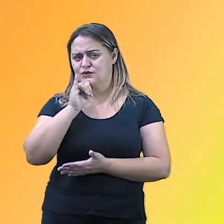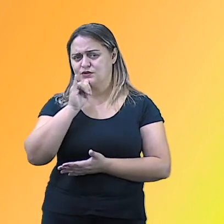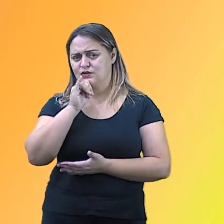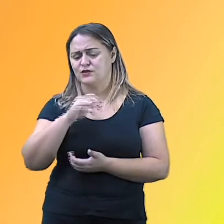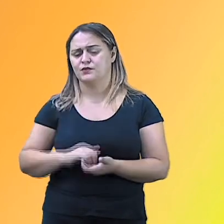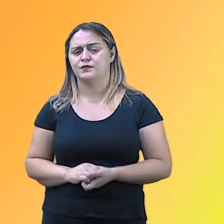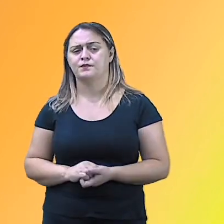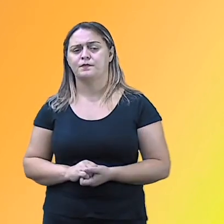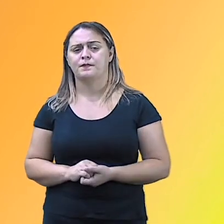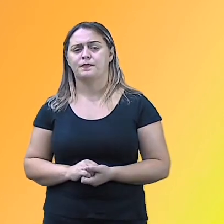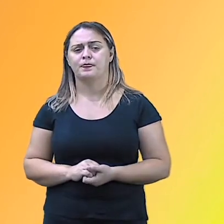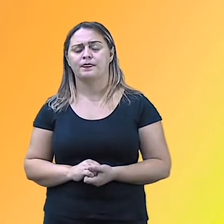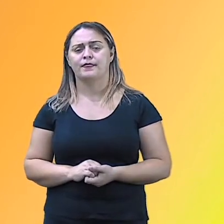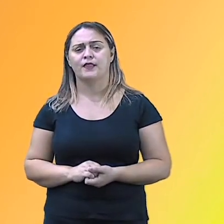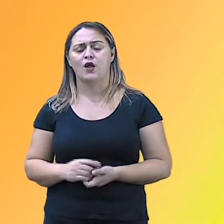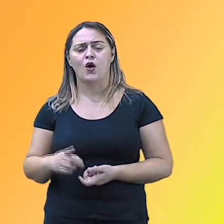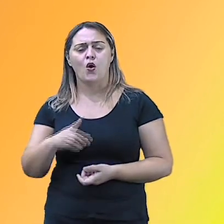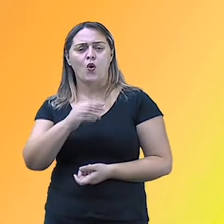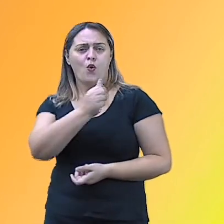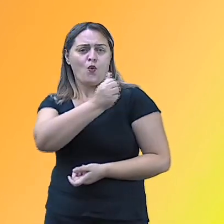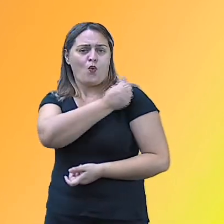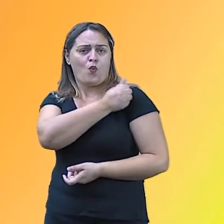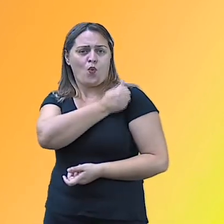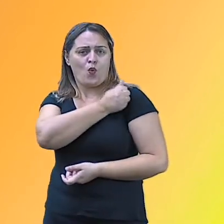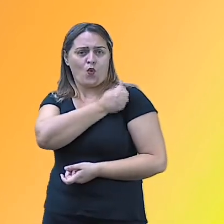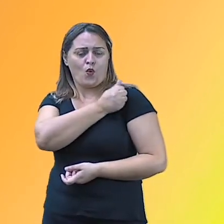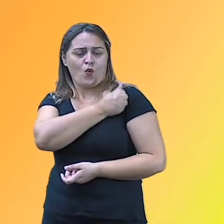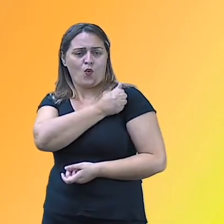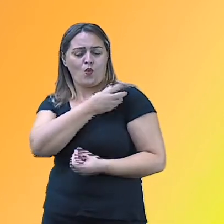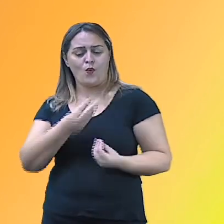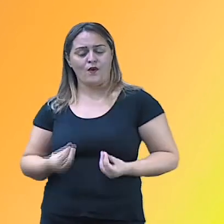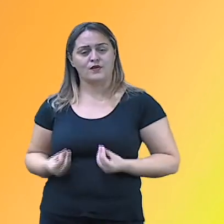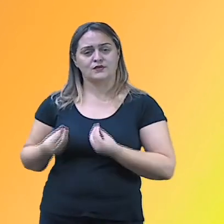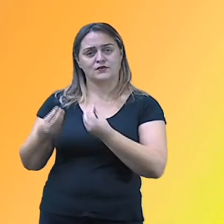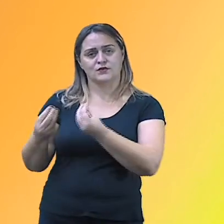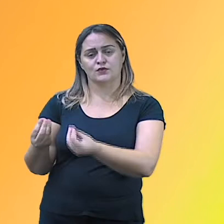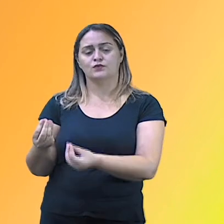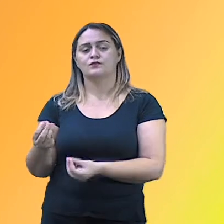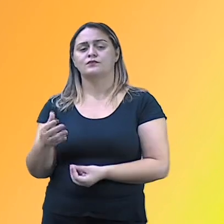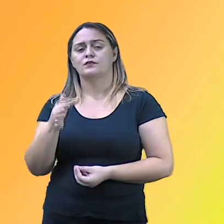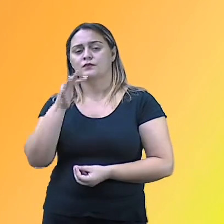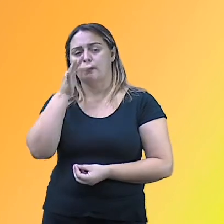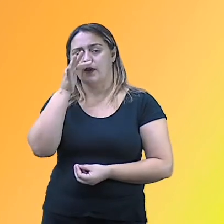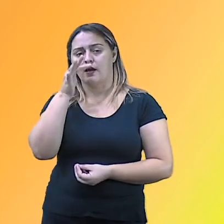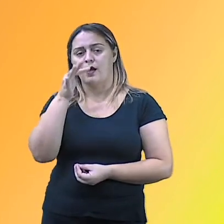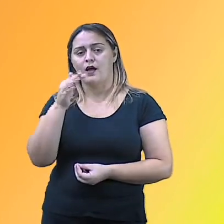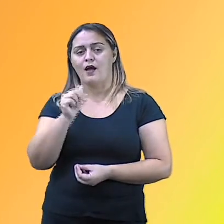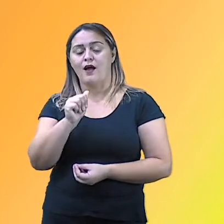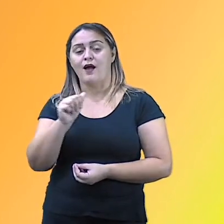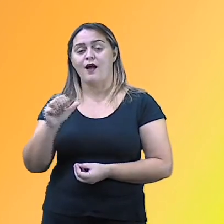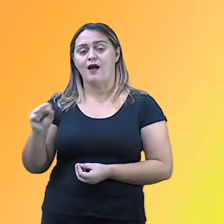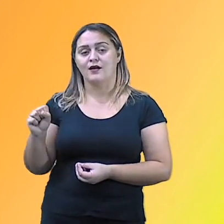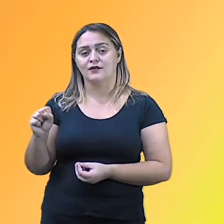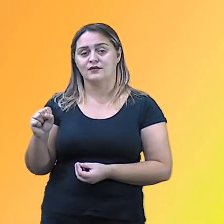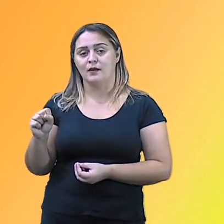anterior. O aluno entregou as para a professora.